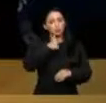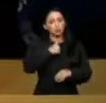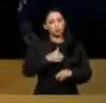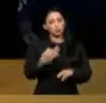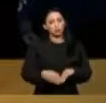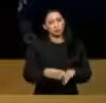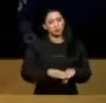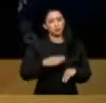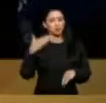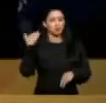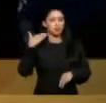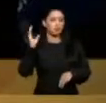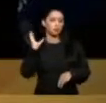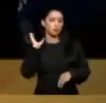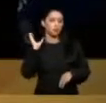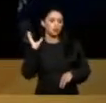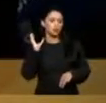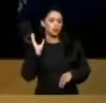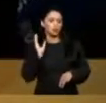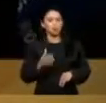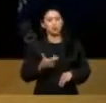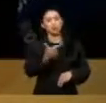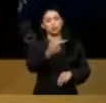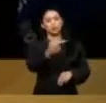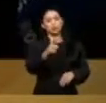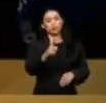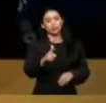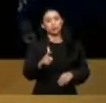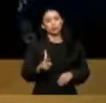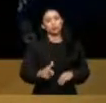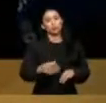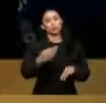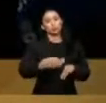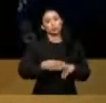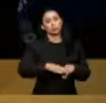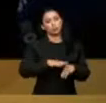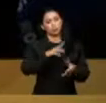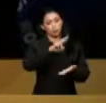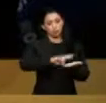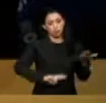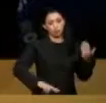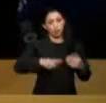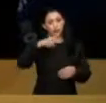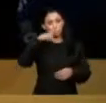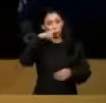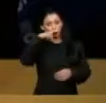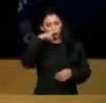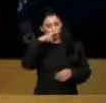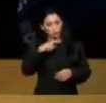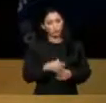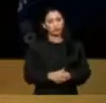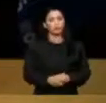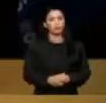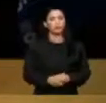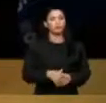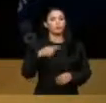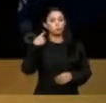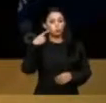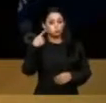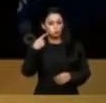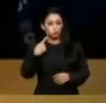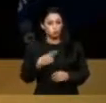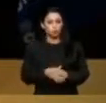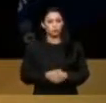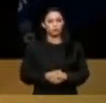Rosa Weber, os senhores ministros, o senhor ministro relator Edson Fachin, os senhores